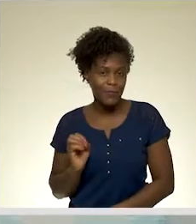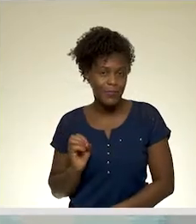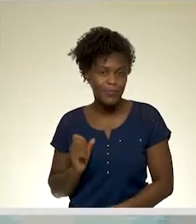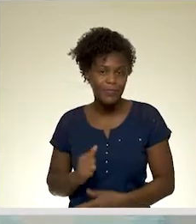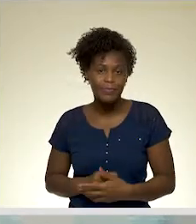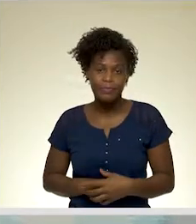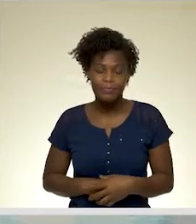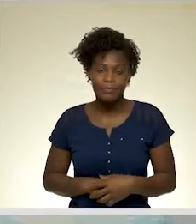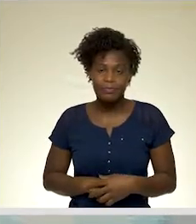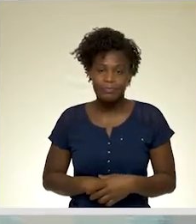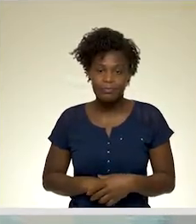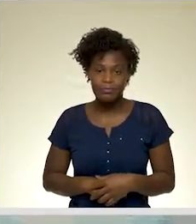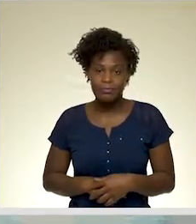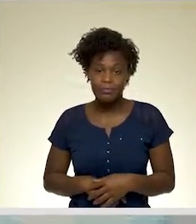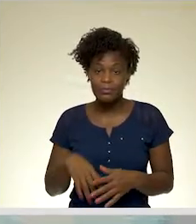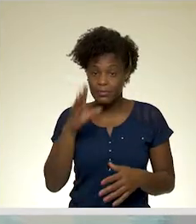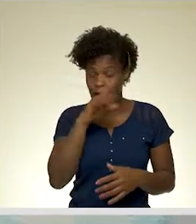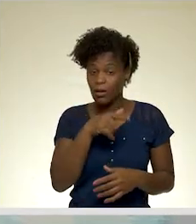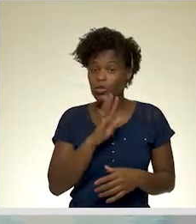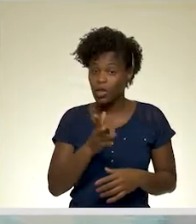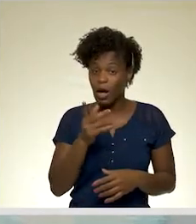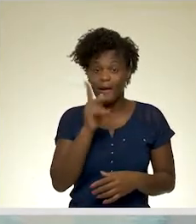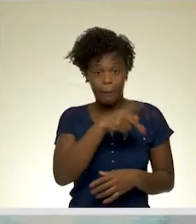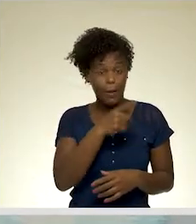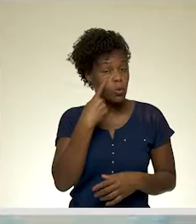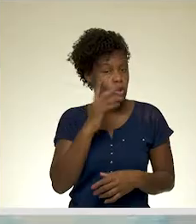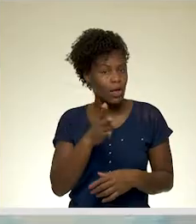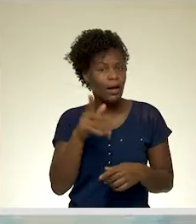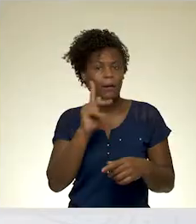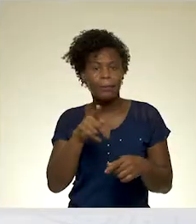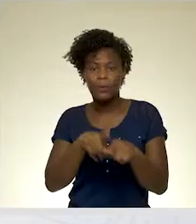de zero. Com K conhecido, K igual a 20.